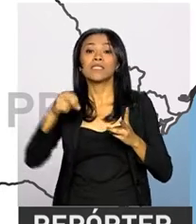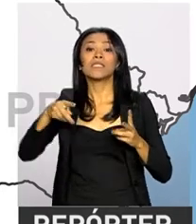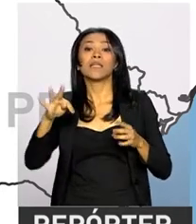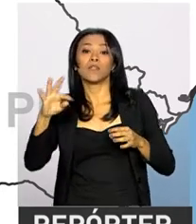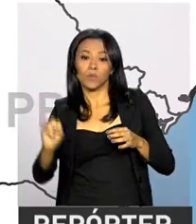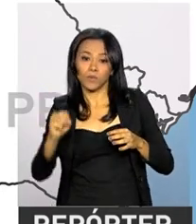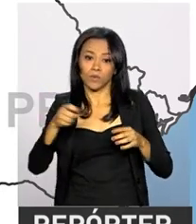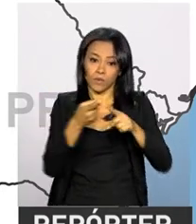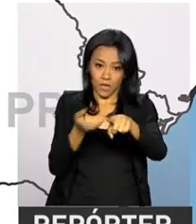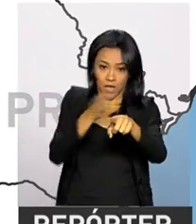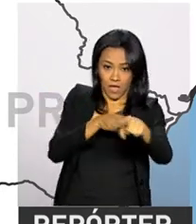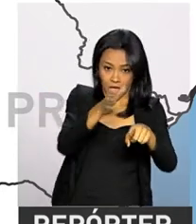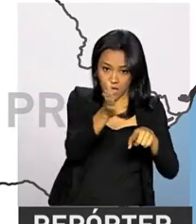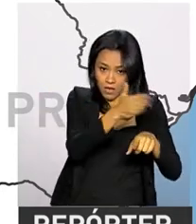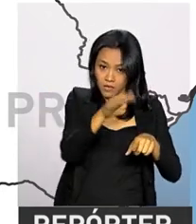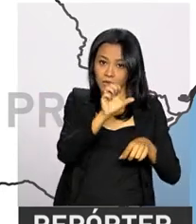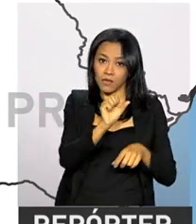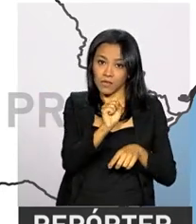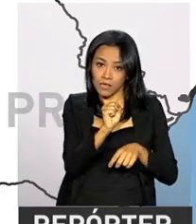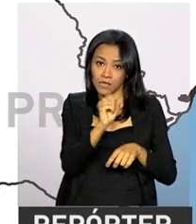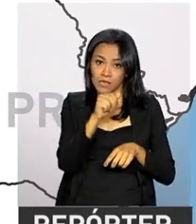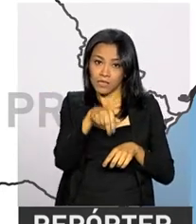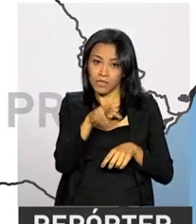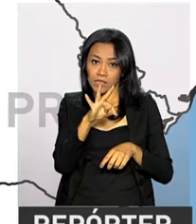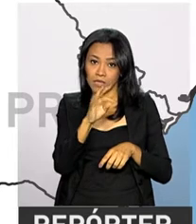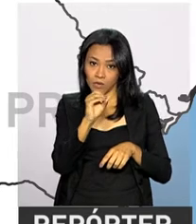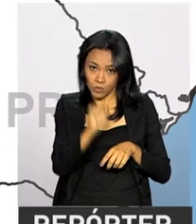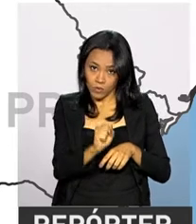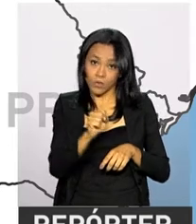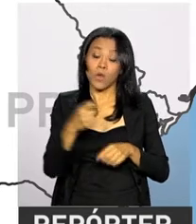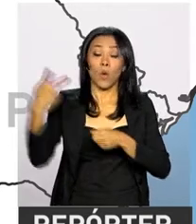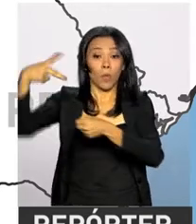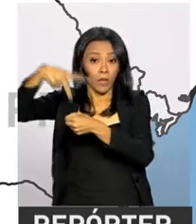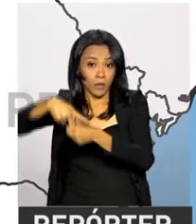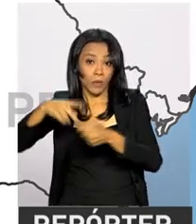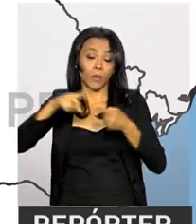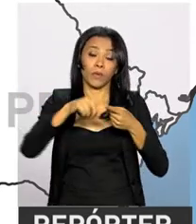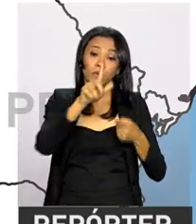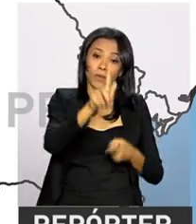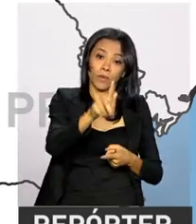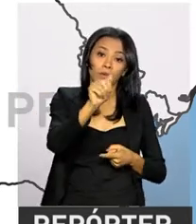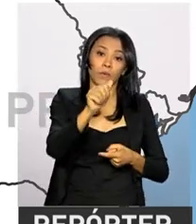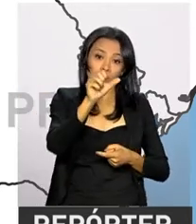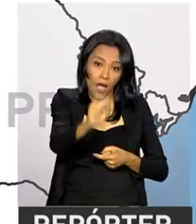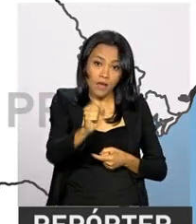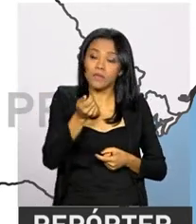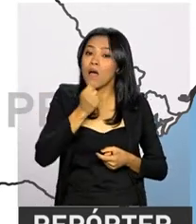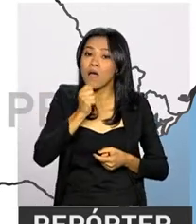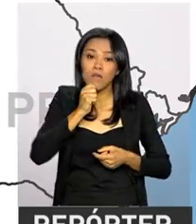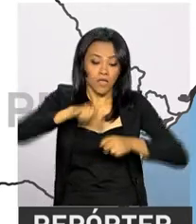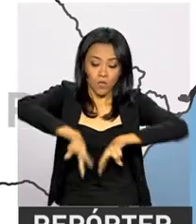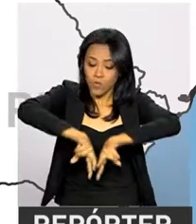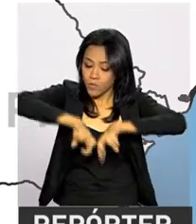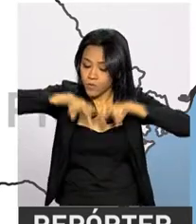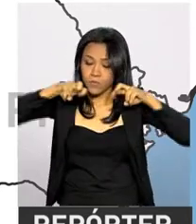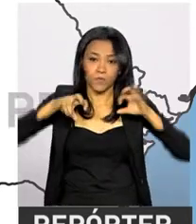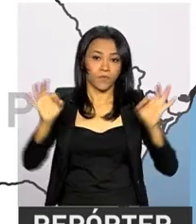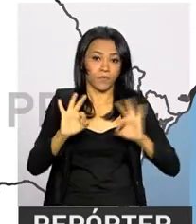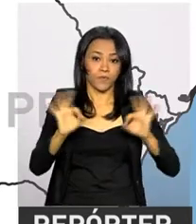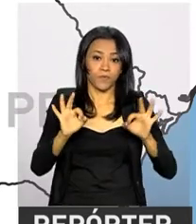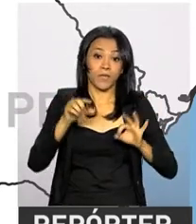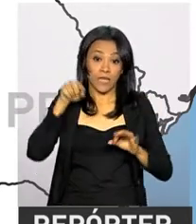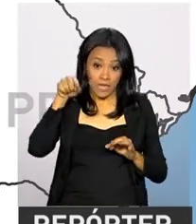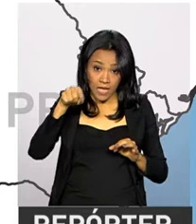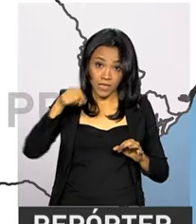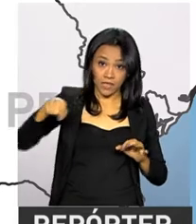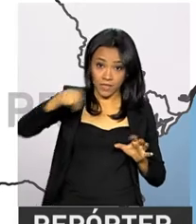de Santos. Nestes campos, o petróleo e o gás natural ainda não foram explorados. Nesta rodada,